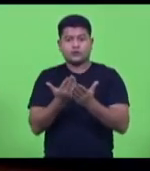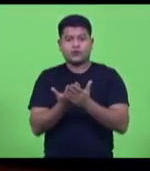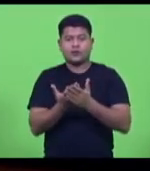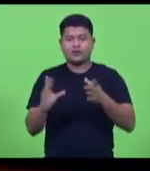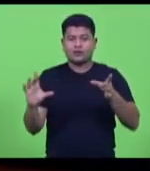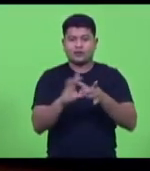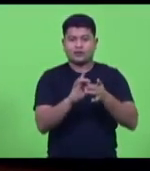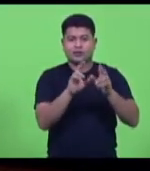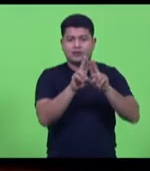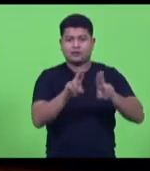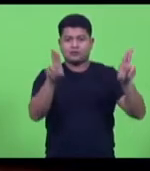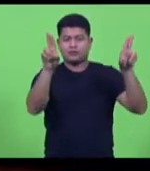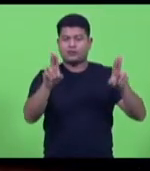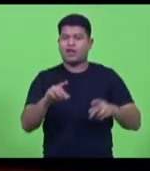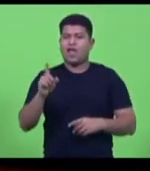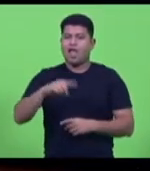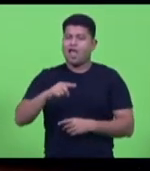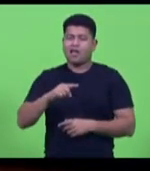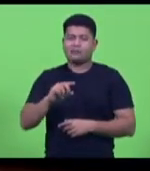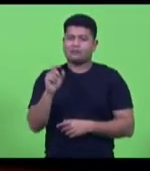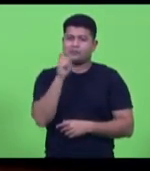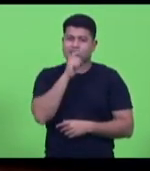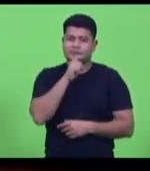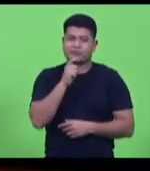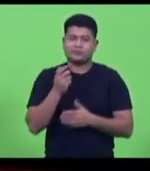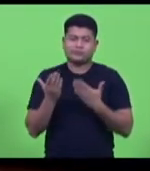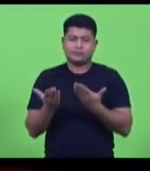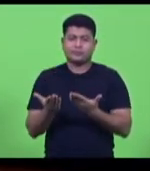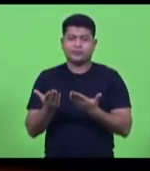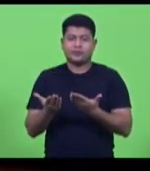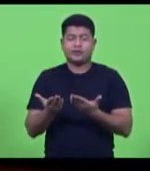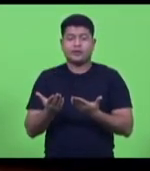falsa. No ensino não presencial, como